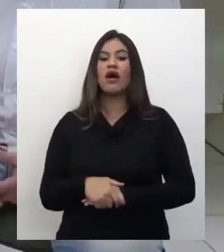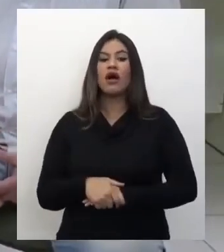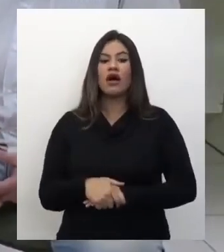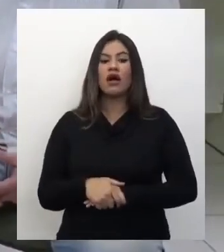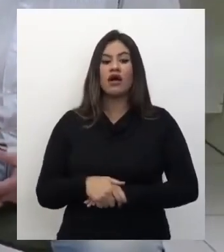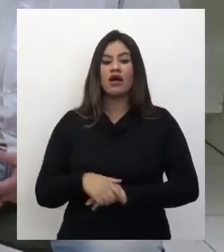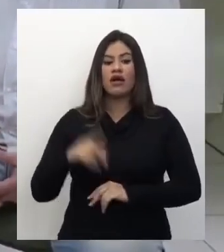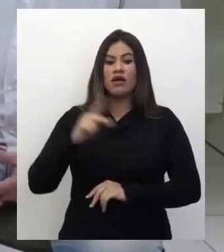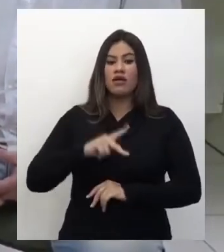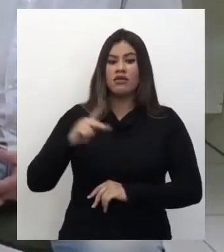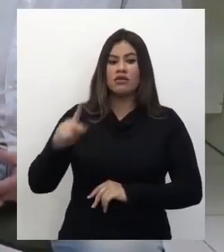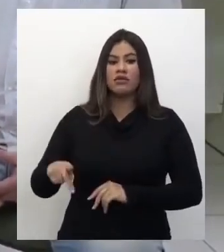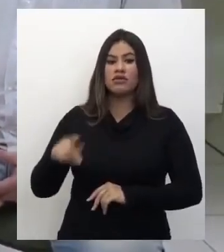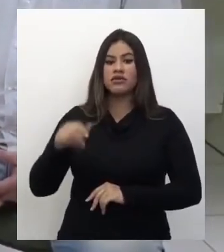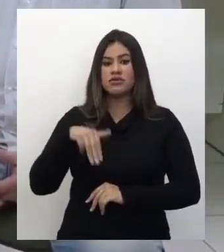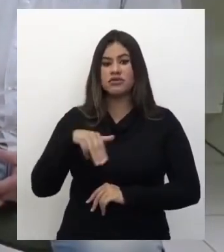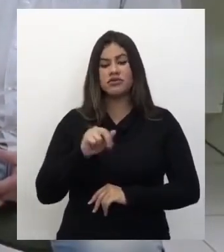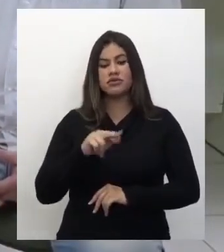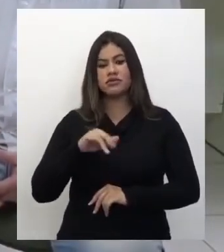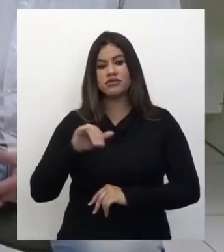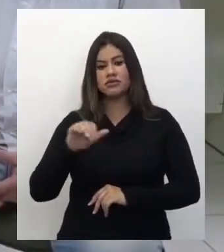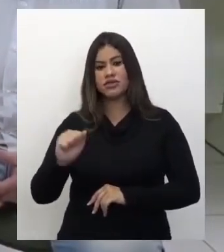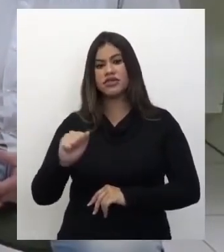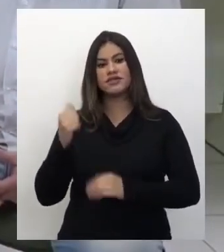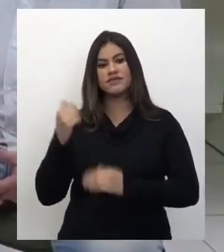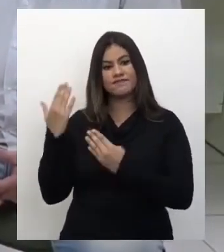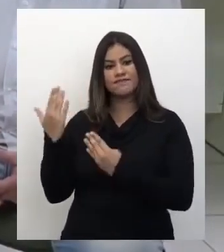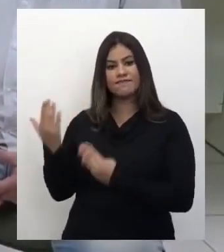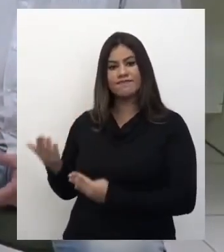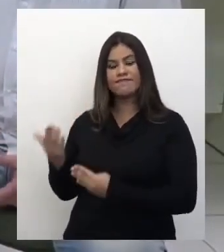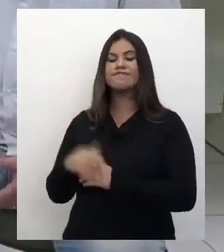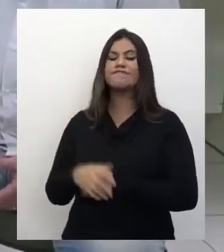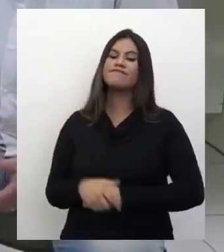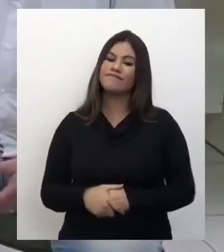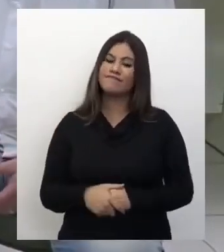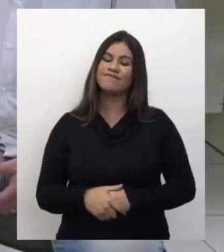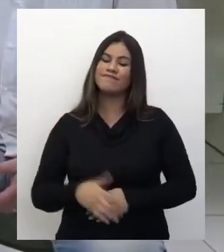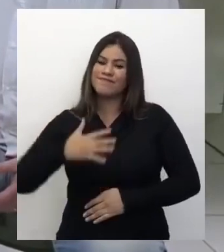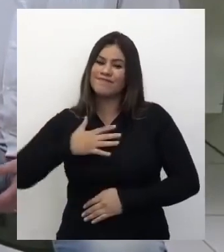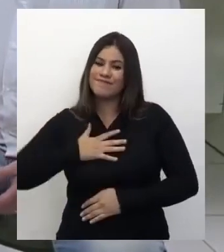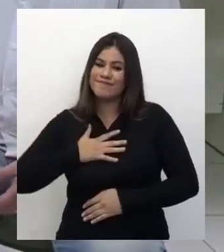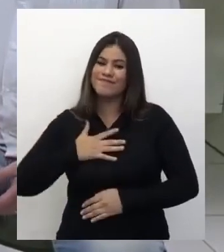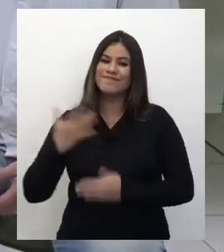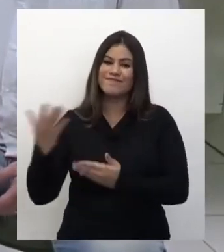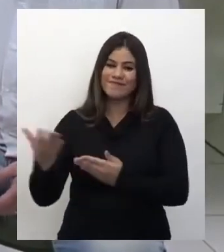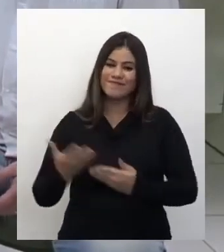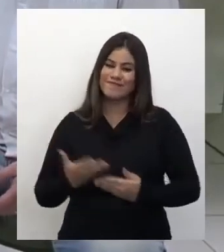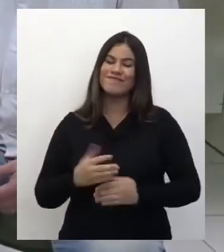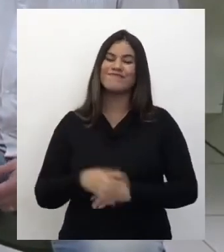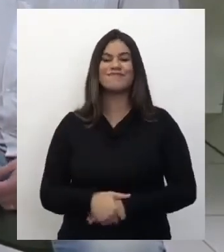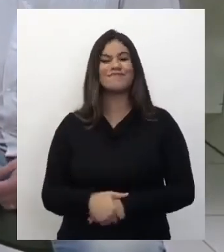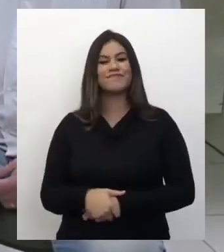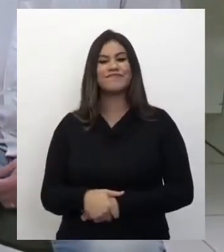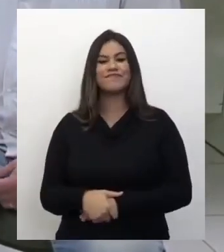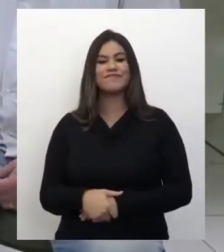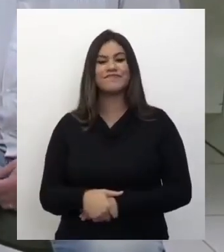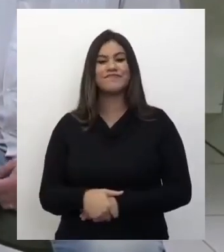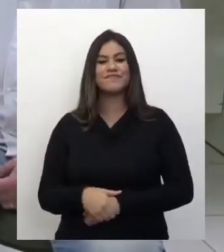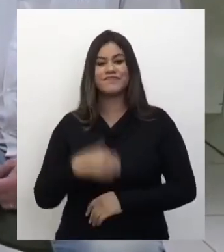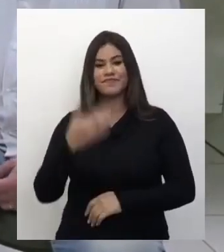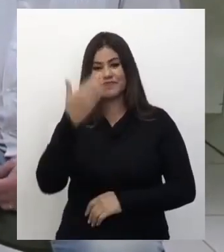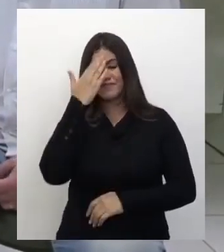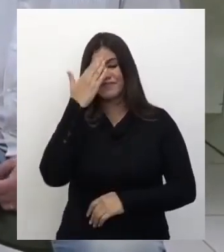professora e pesquisadora Maria de Lourdes Trindade Galo. Professora, prazer em tê-la no Ciência Sem Limites. Muito obrigada